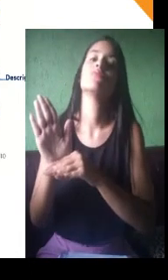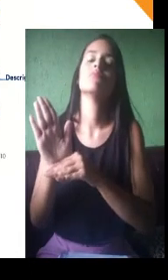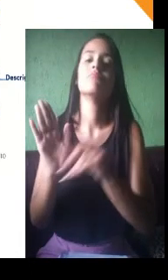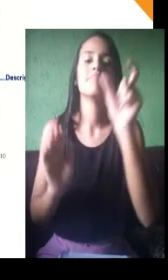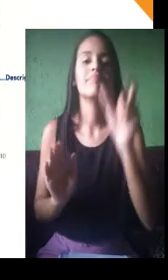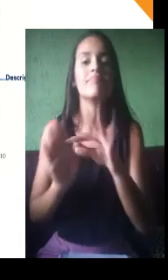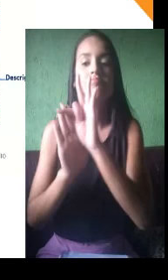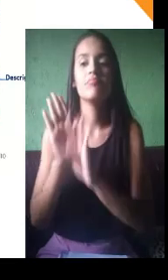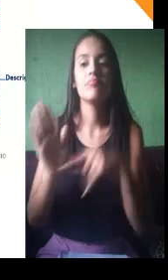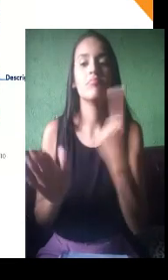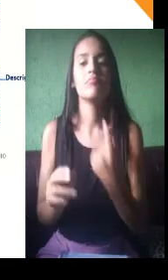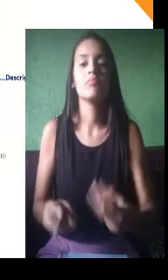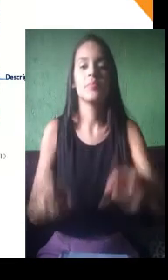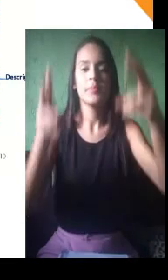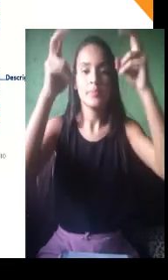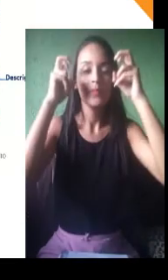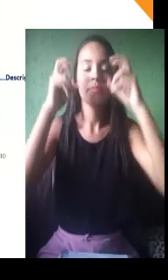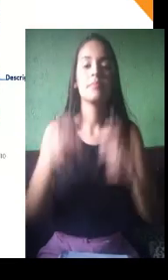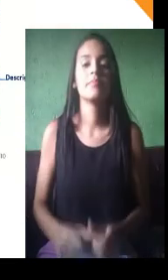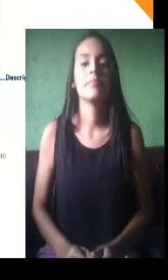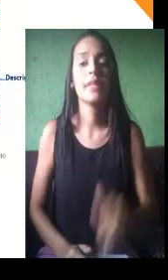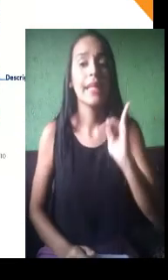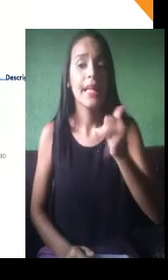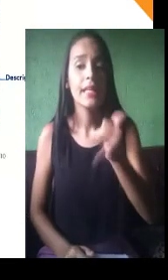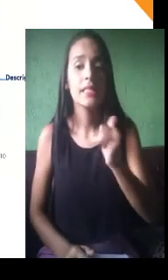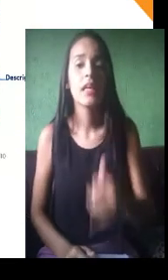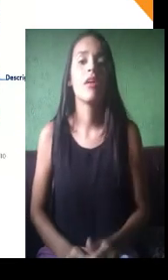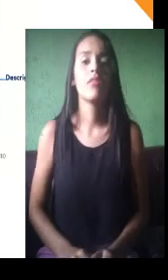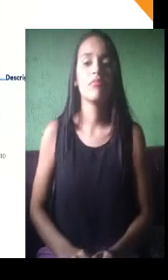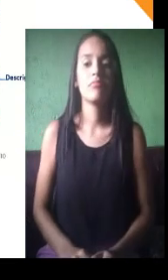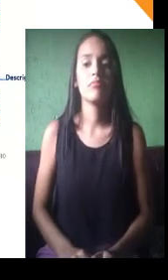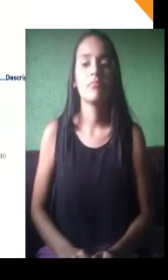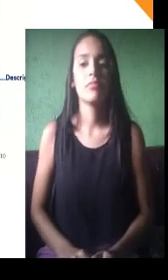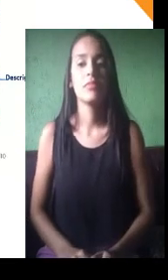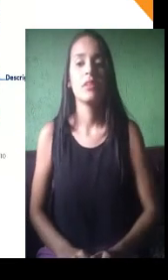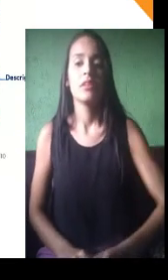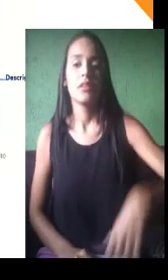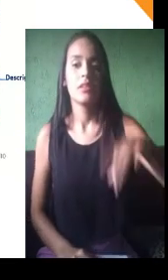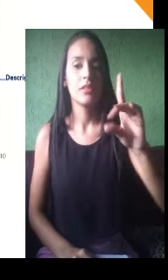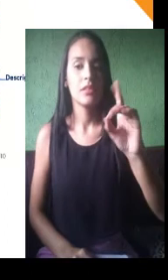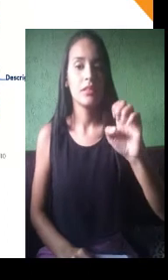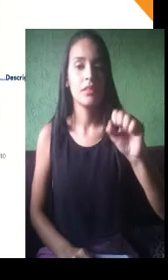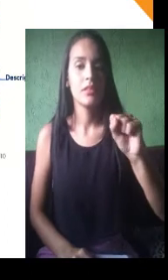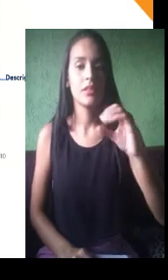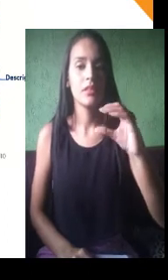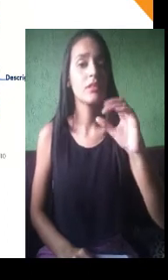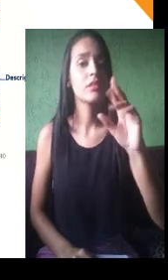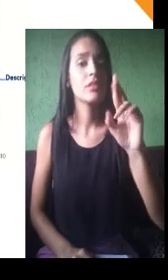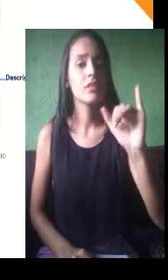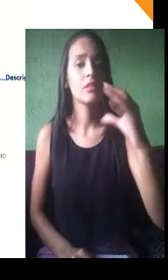expositivo. E tem um segundo parágrafo aí, de base descritiva. Gênero, portanto, texto